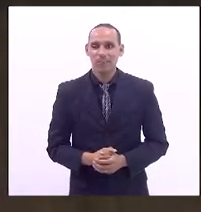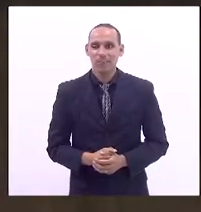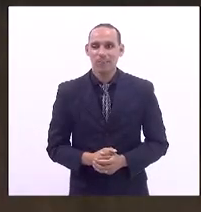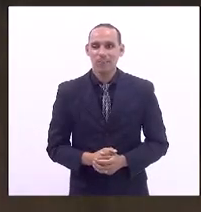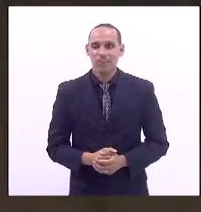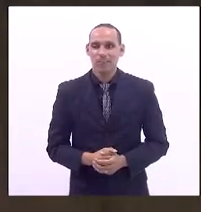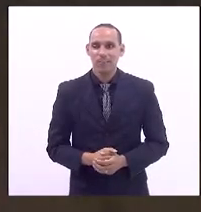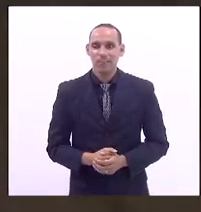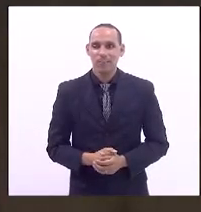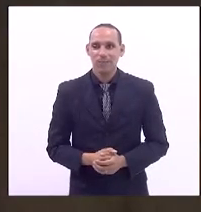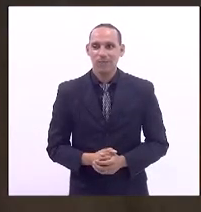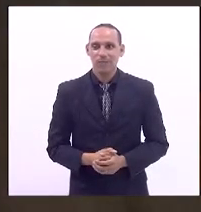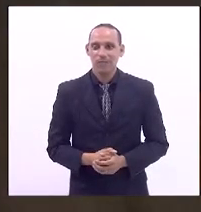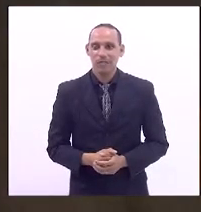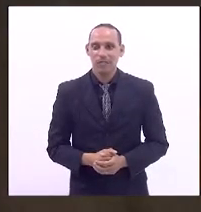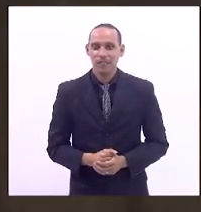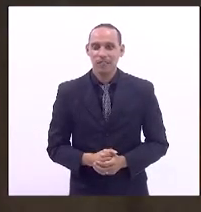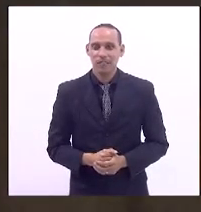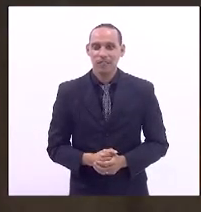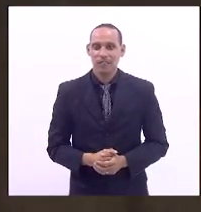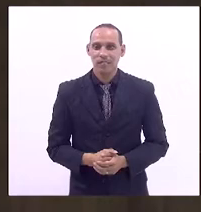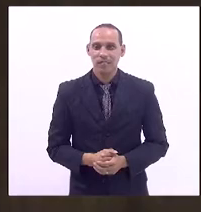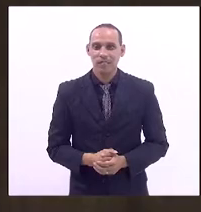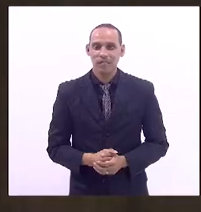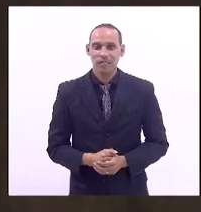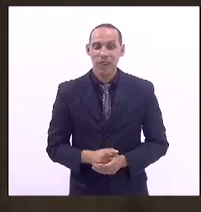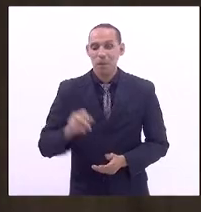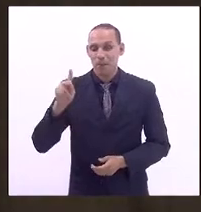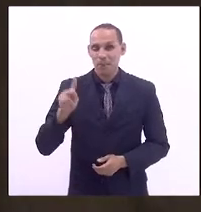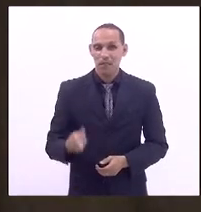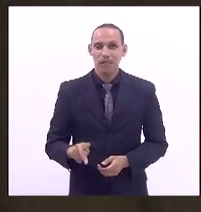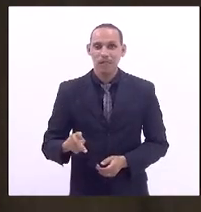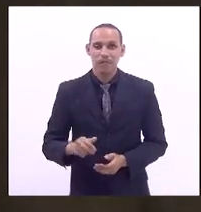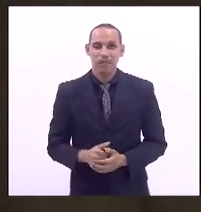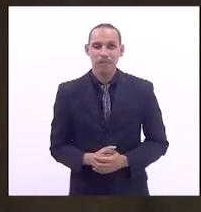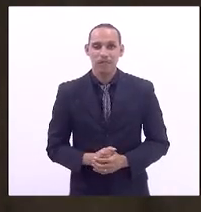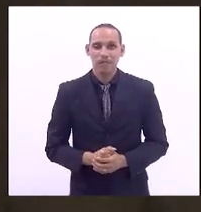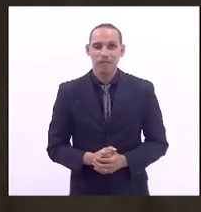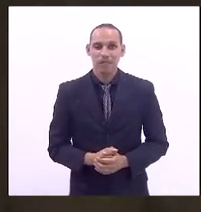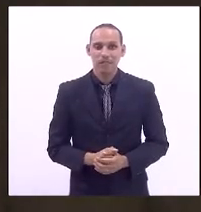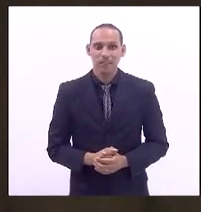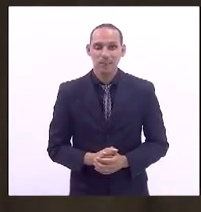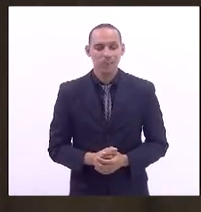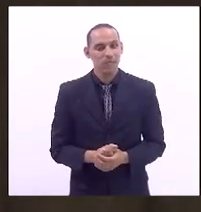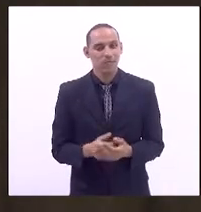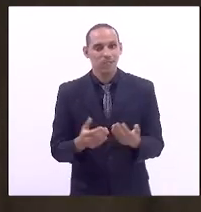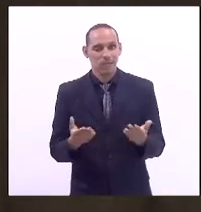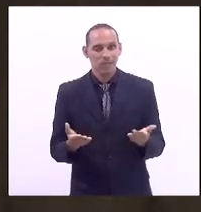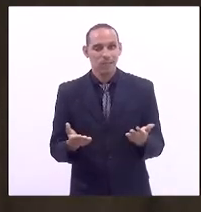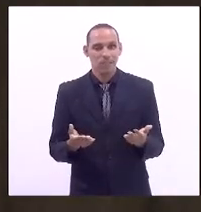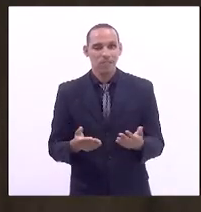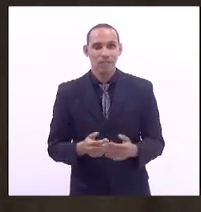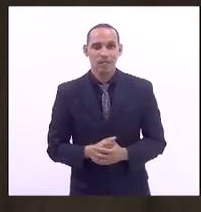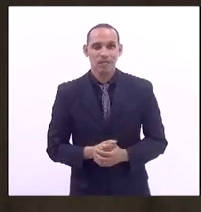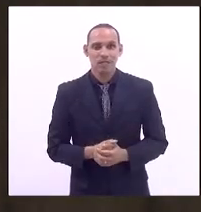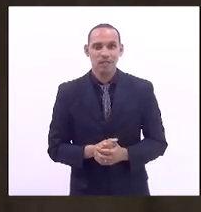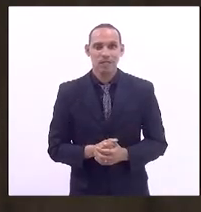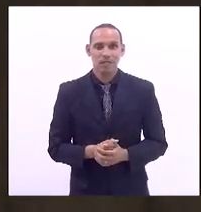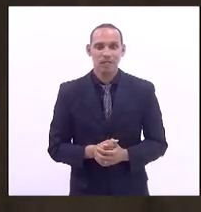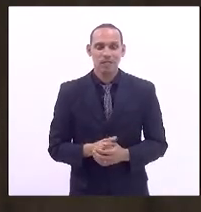E aí é sobre os dentes Vossa Excelência em